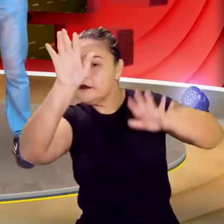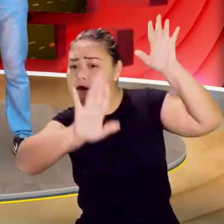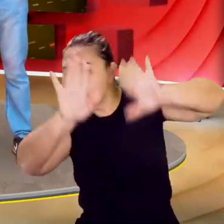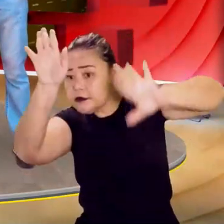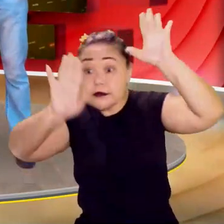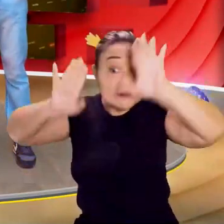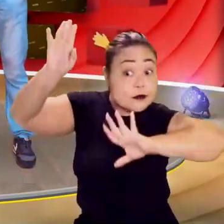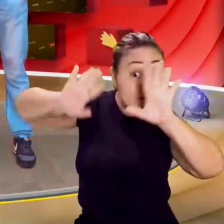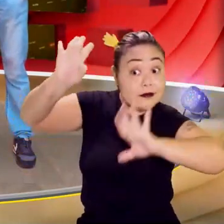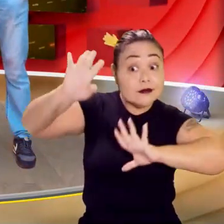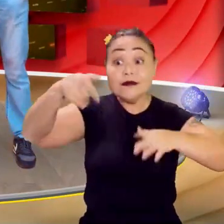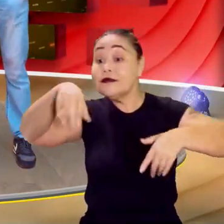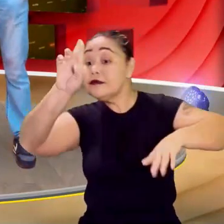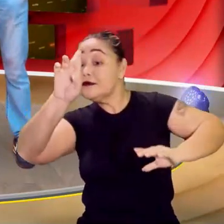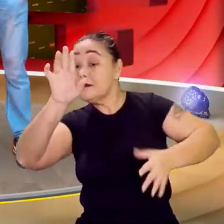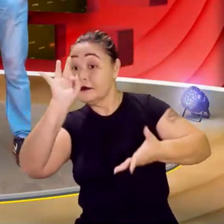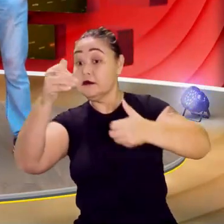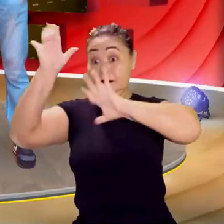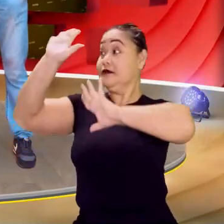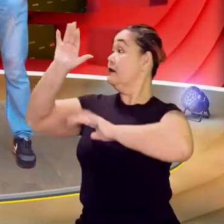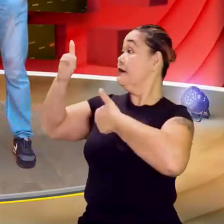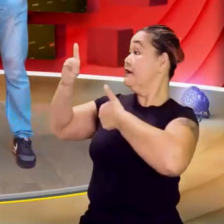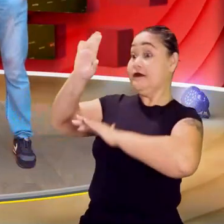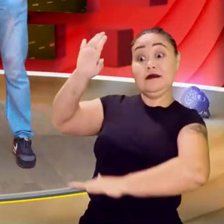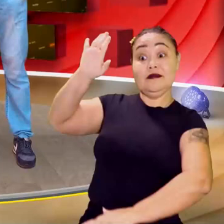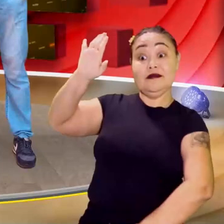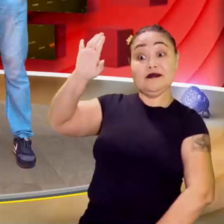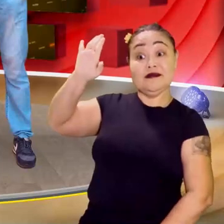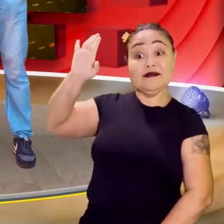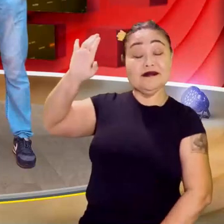a mão. Levanta a mão quem acertou. Professora Adelina acertou?